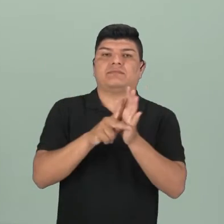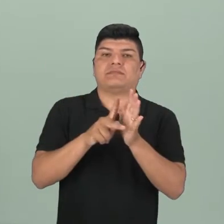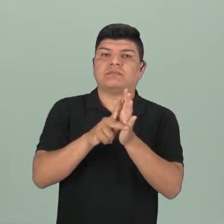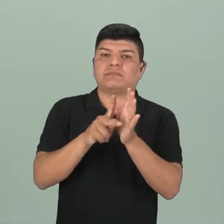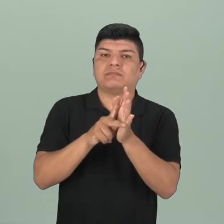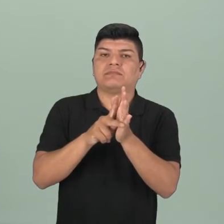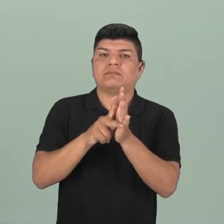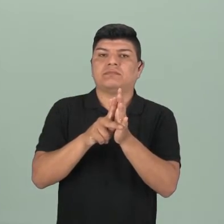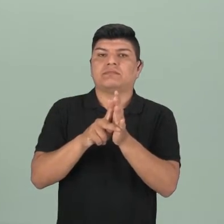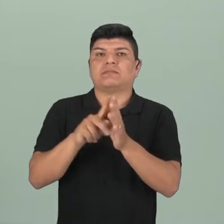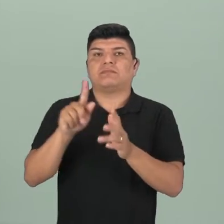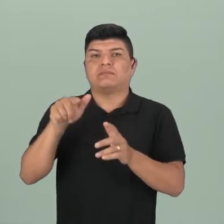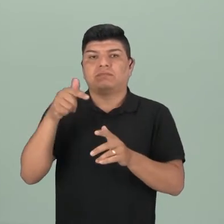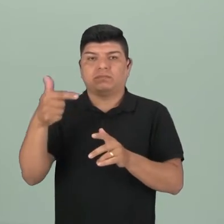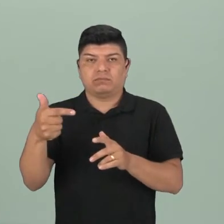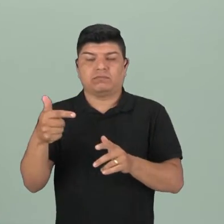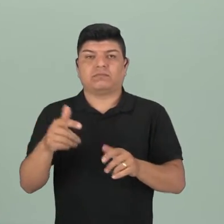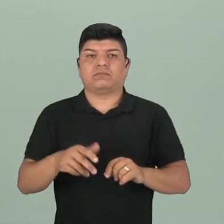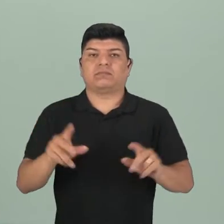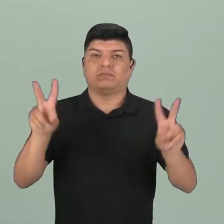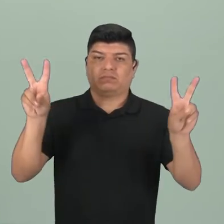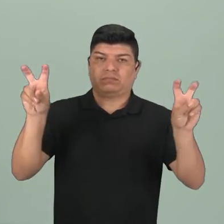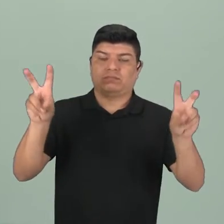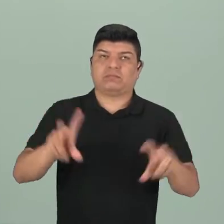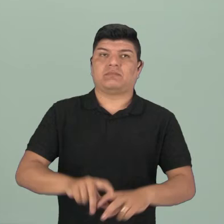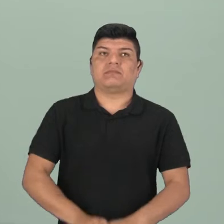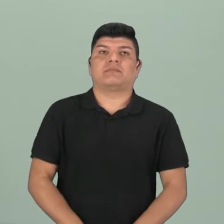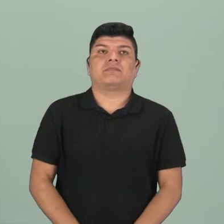propriamente ao B ali do que se tratou.